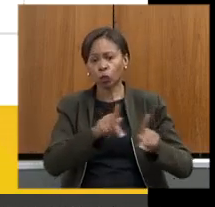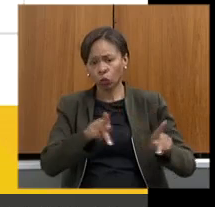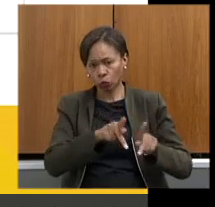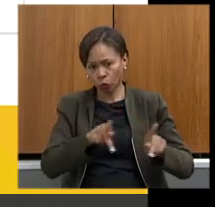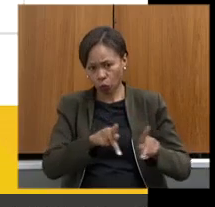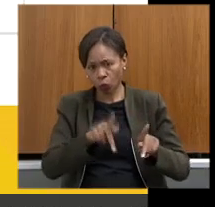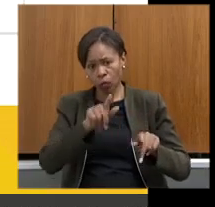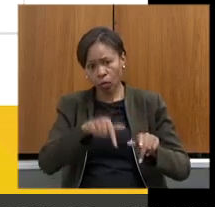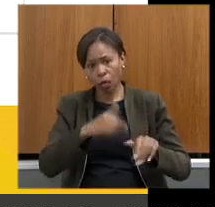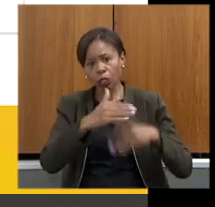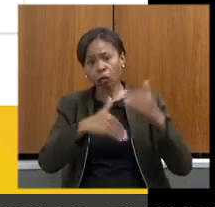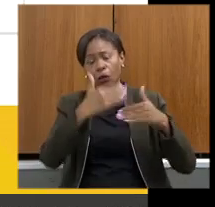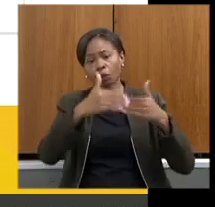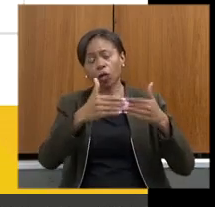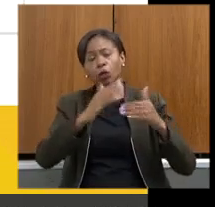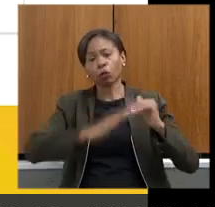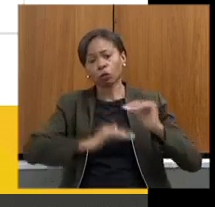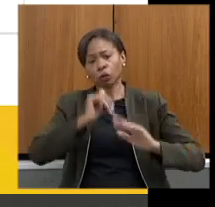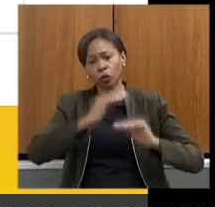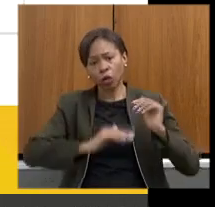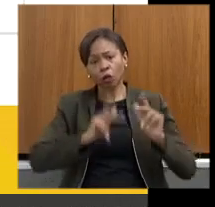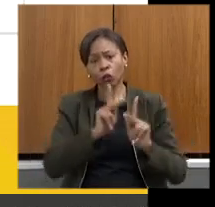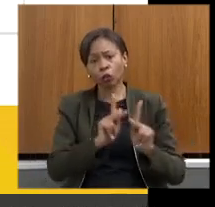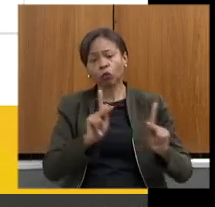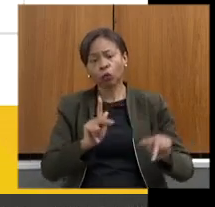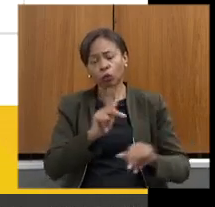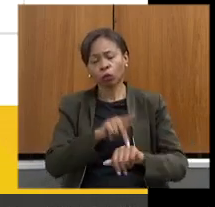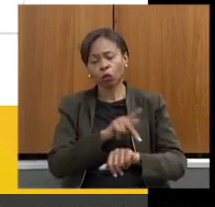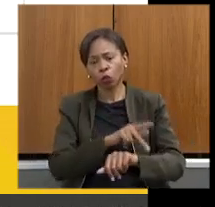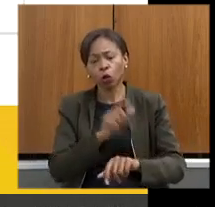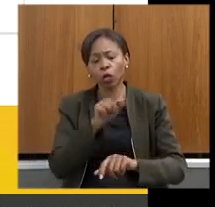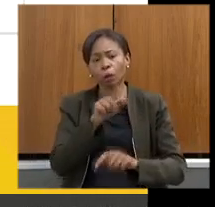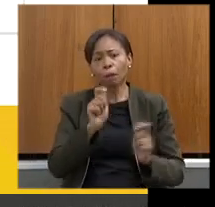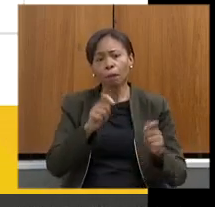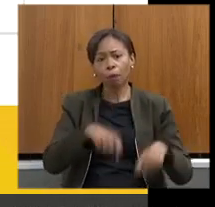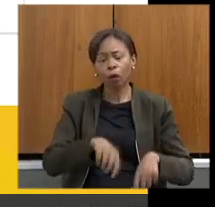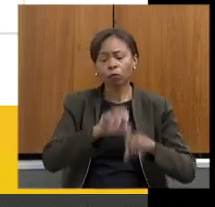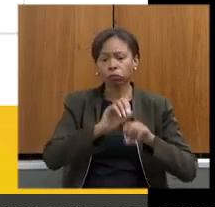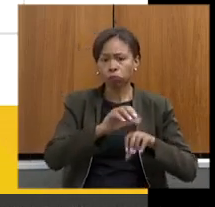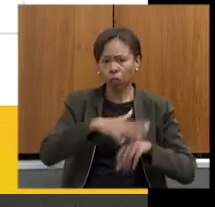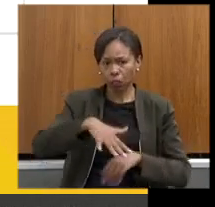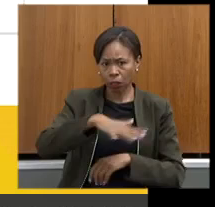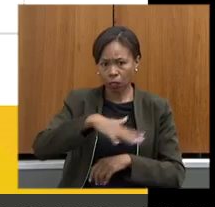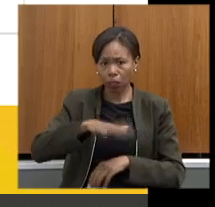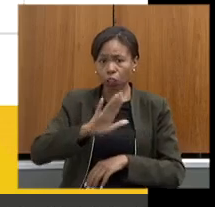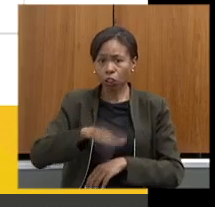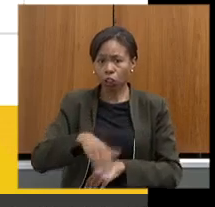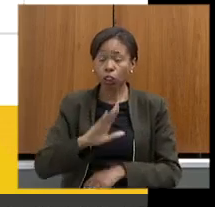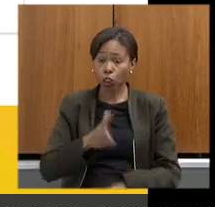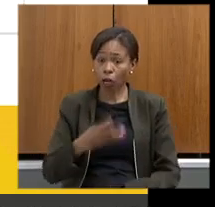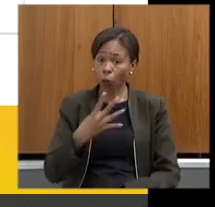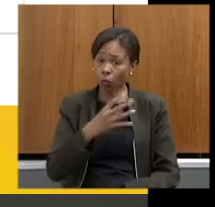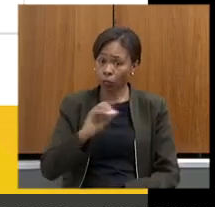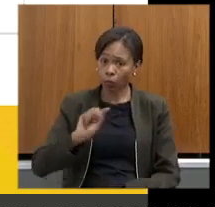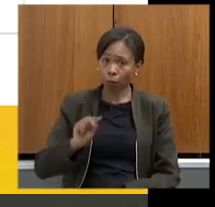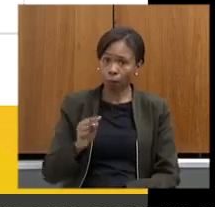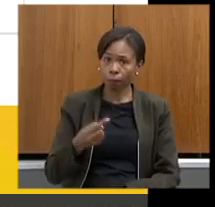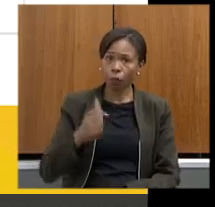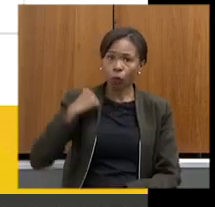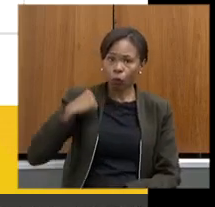formação desenvolvimento profissional dos servidores de educação para poder lecionar nessa área já são 40 mil bolsas